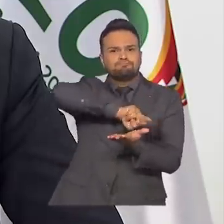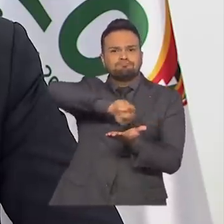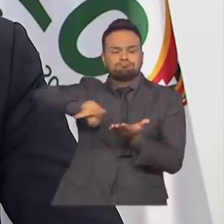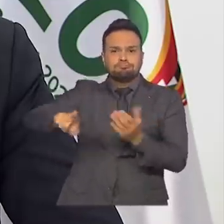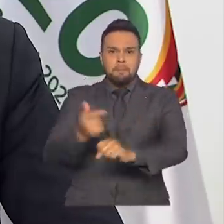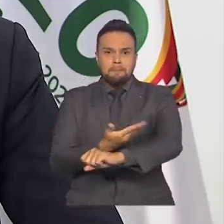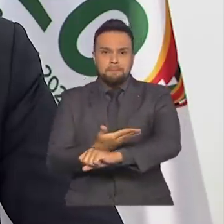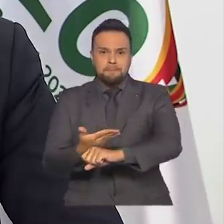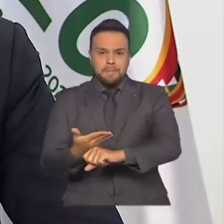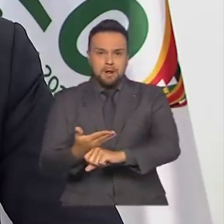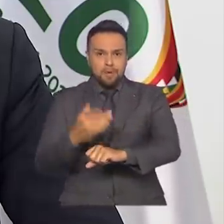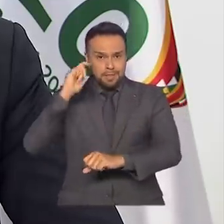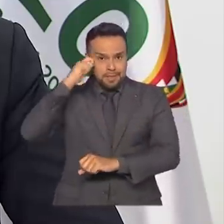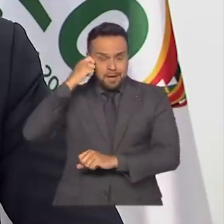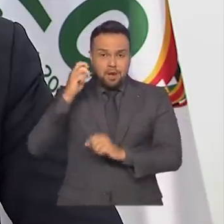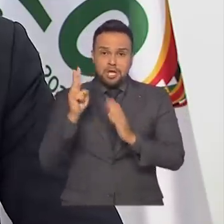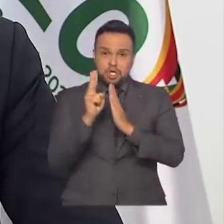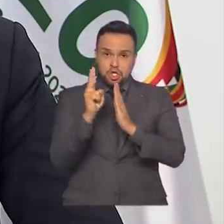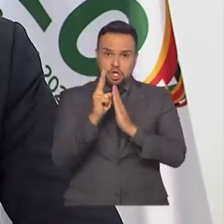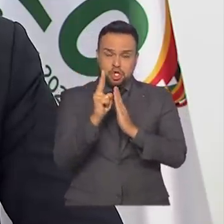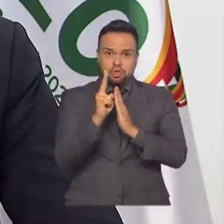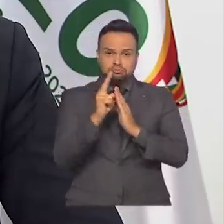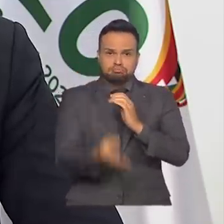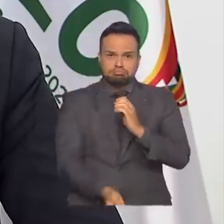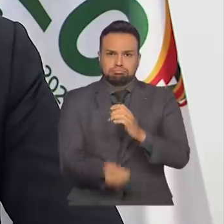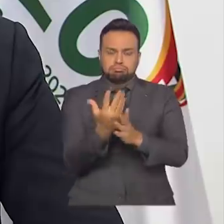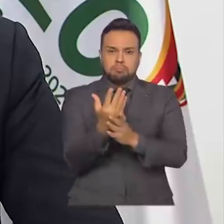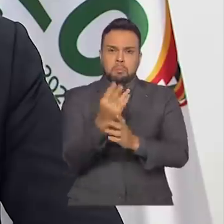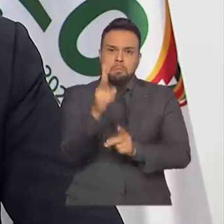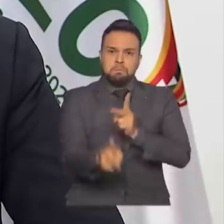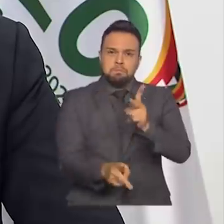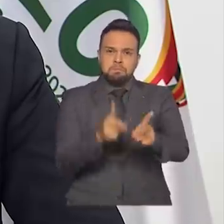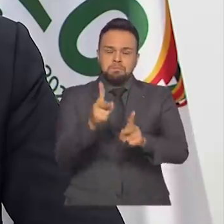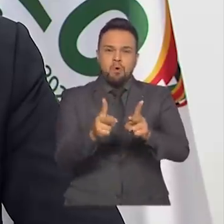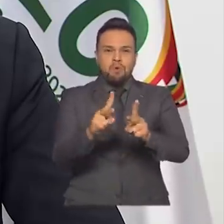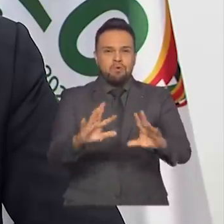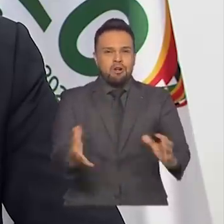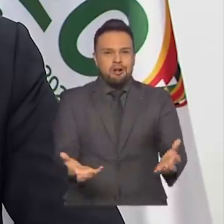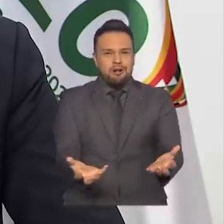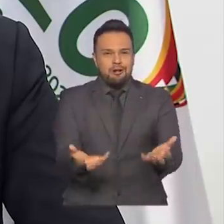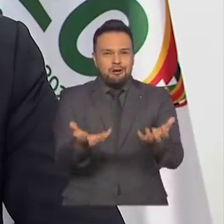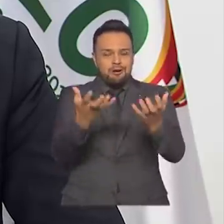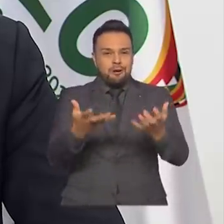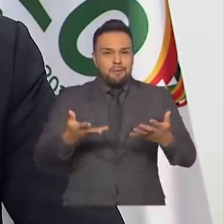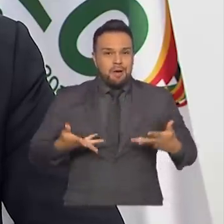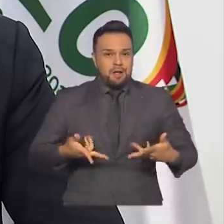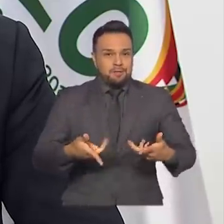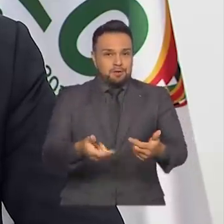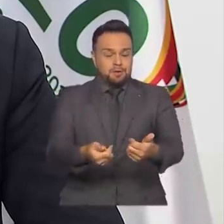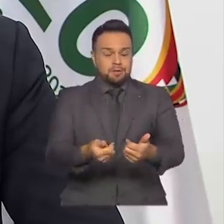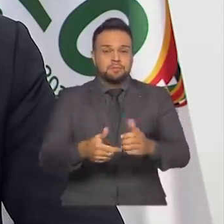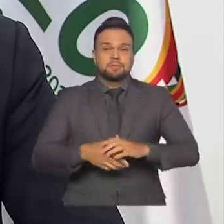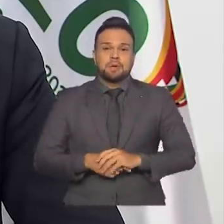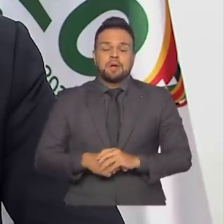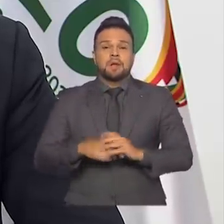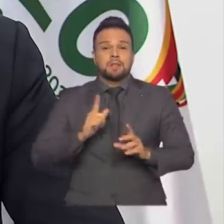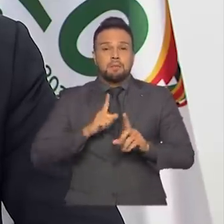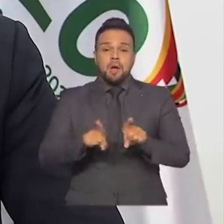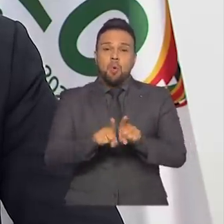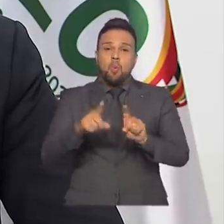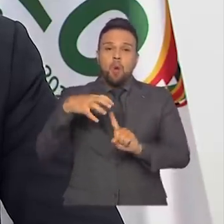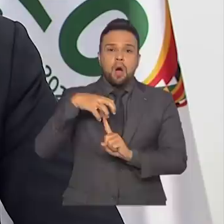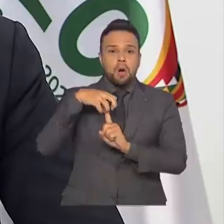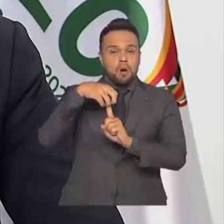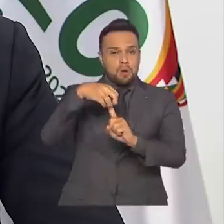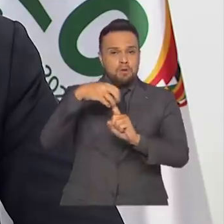índios edificaram o corpo e o espírito de um povo rico e maravilhoso. Em uma única família brasileira,